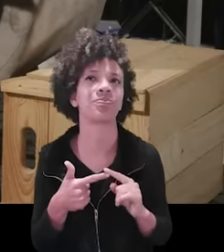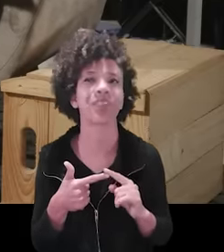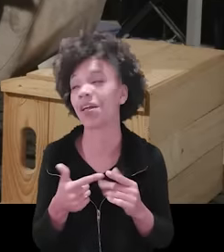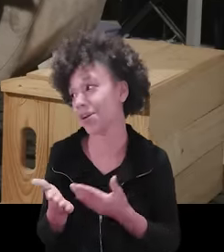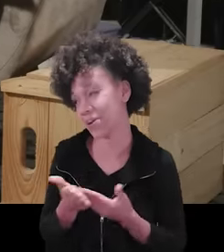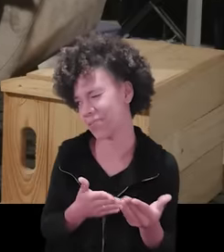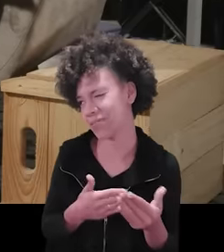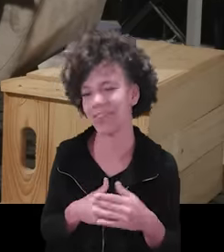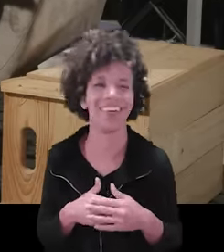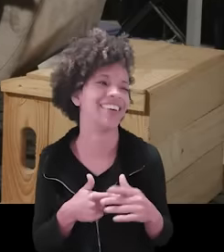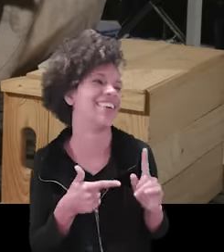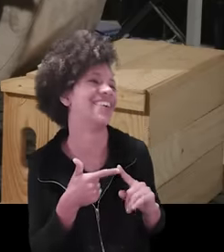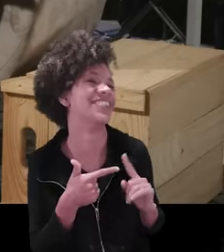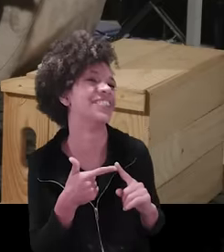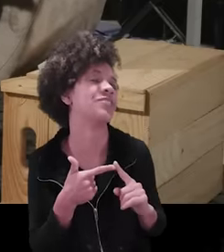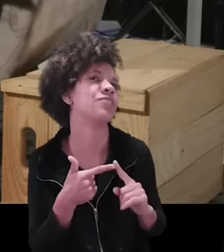vou deixar